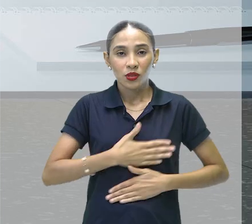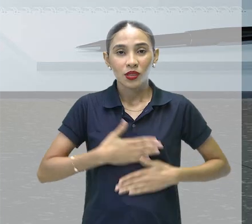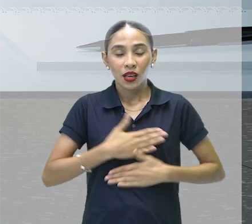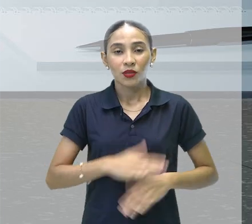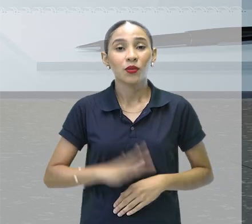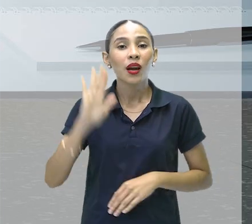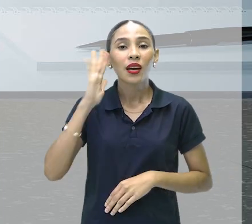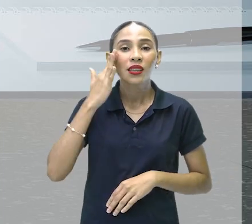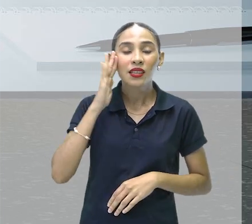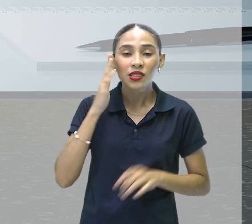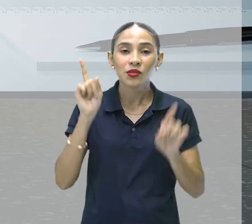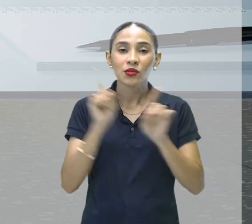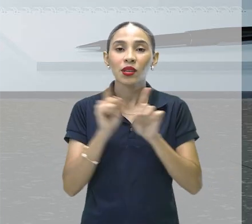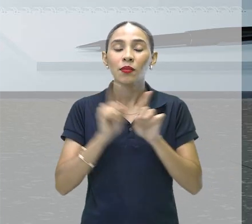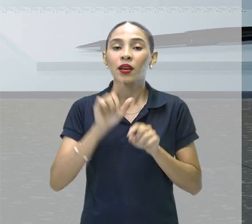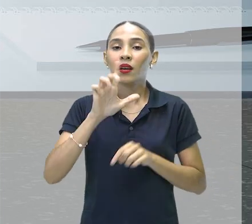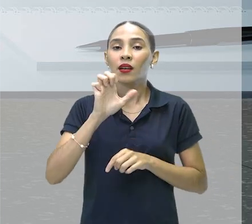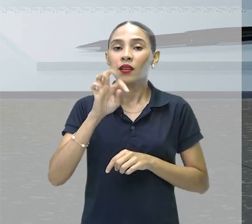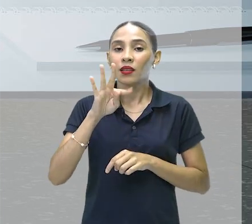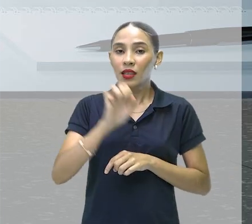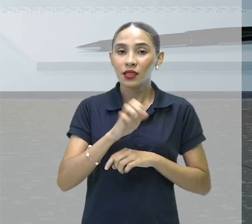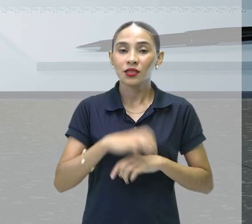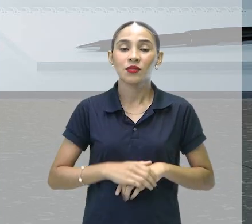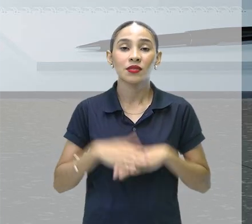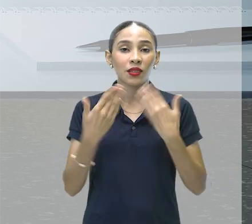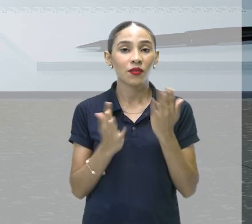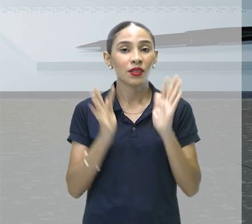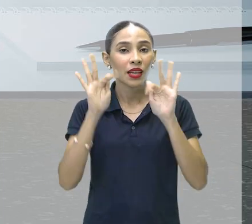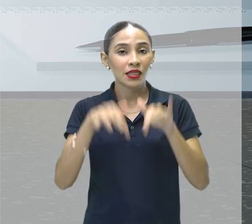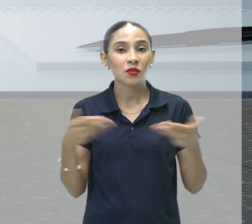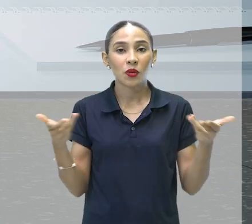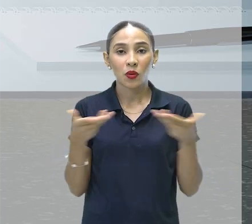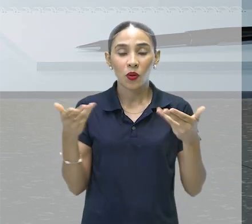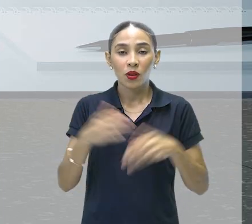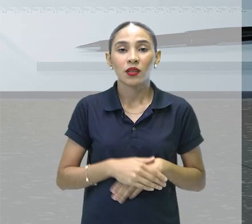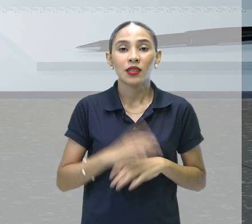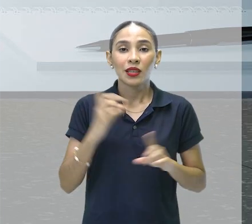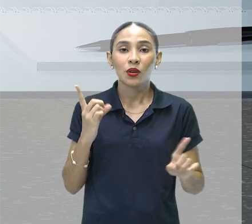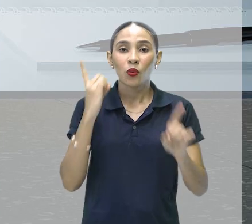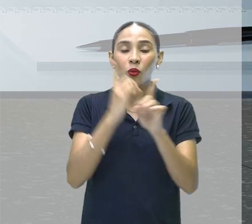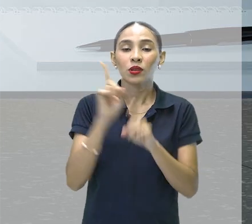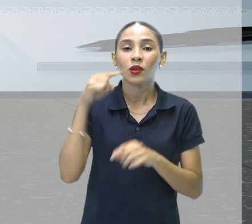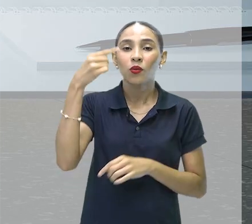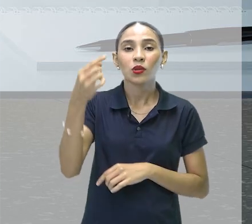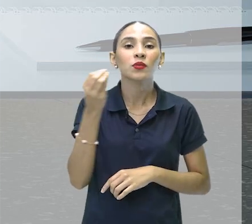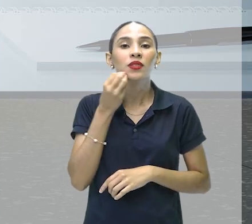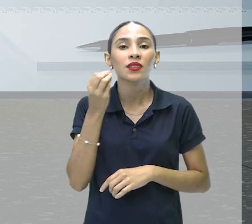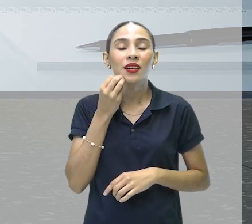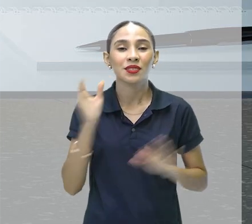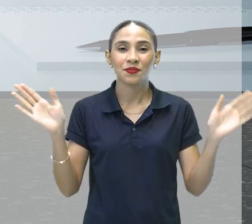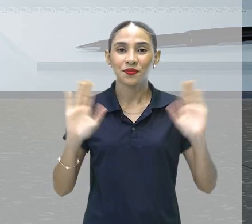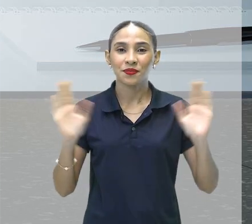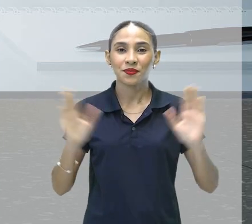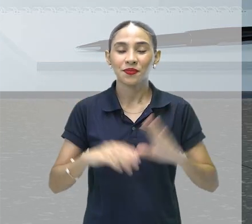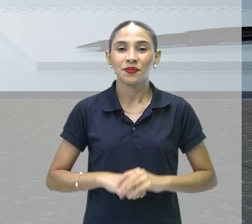espero que vocês tenham gostado, entendido aí um pouco sobre lentes, né? Eu encerro aqui com vocês e a gente se encontra em